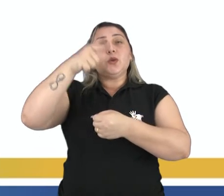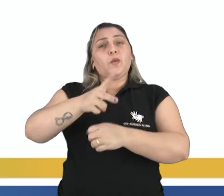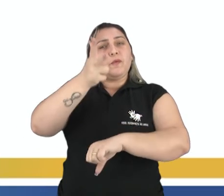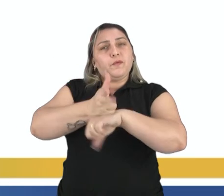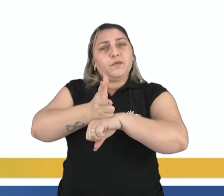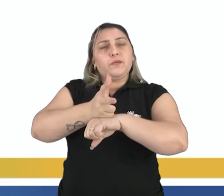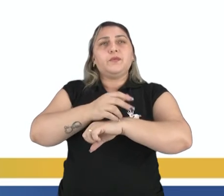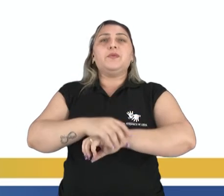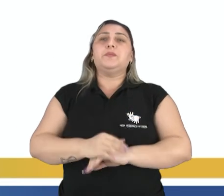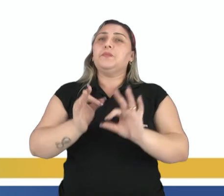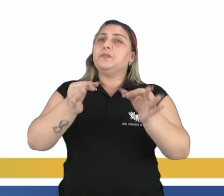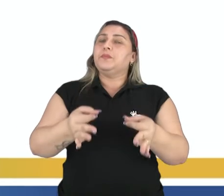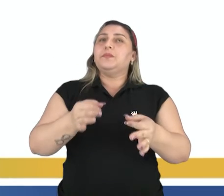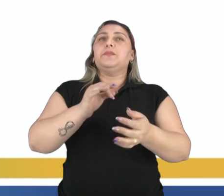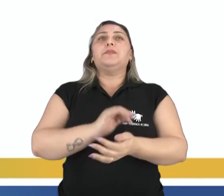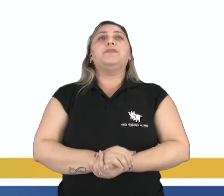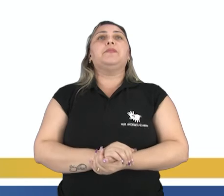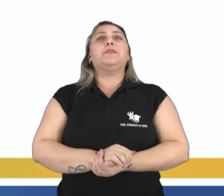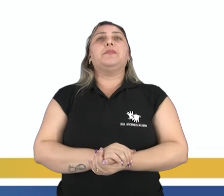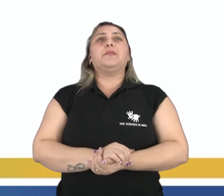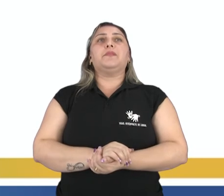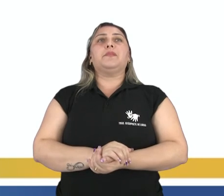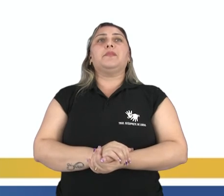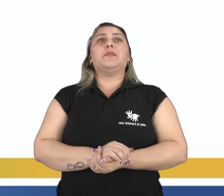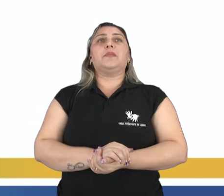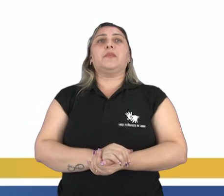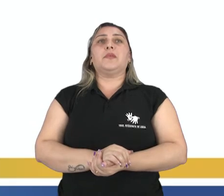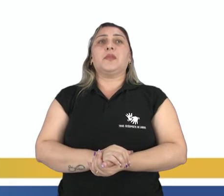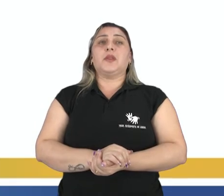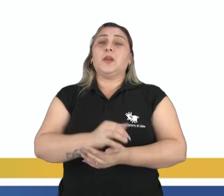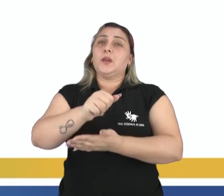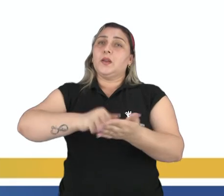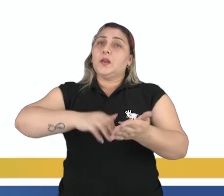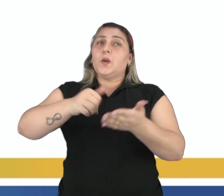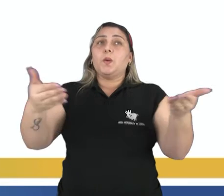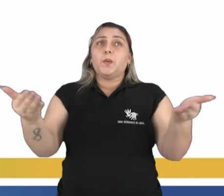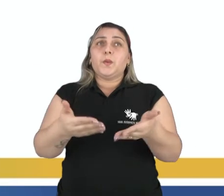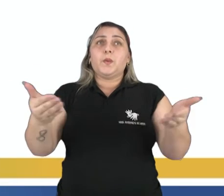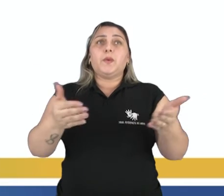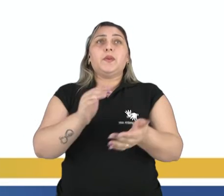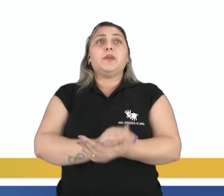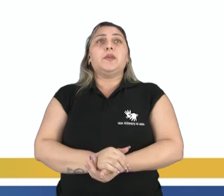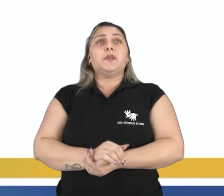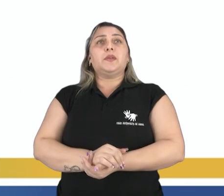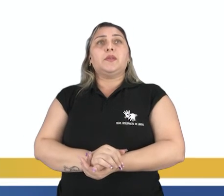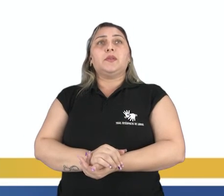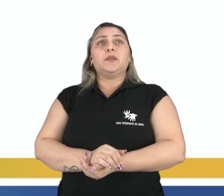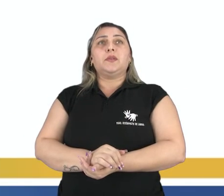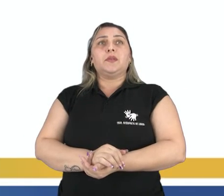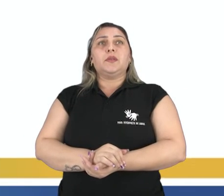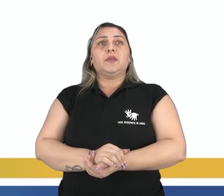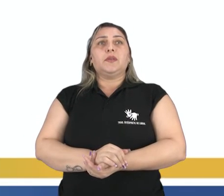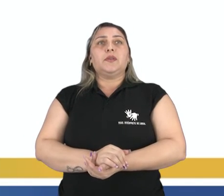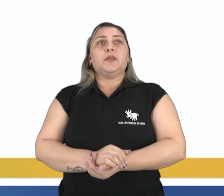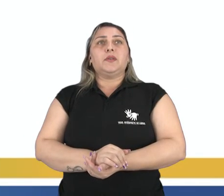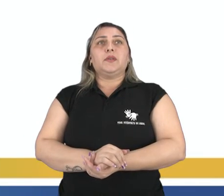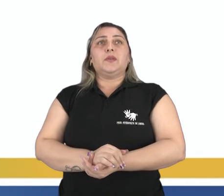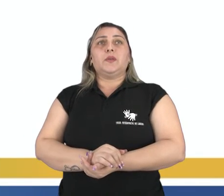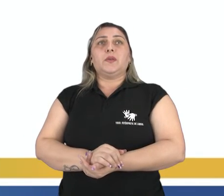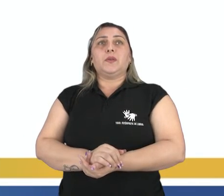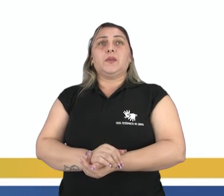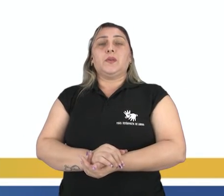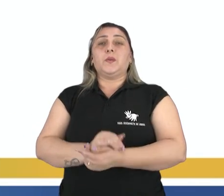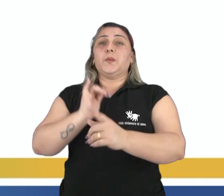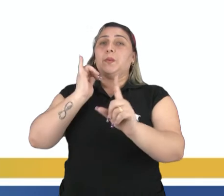vídeo, certo? Então, nosso exercitando do dia, né? Aqui no fragmento, o